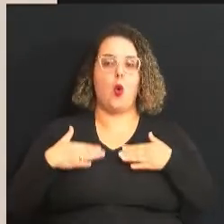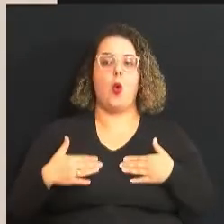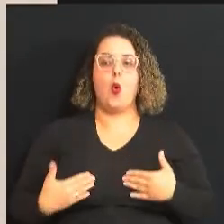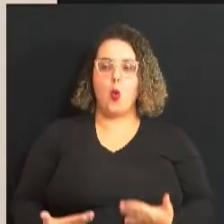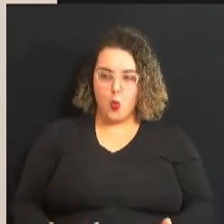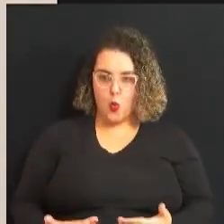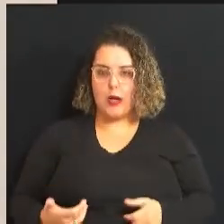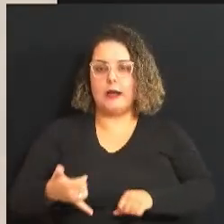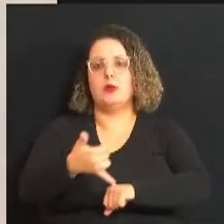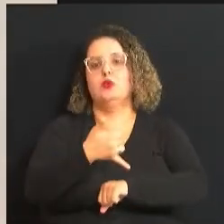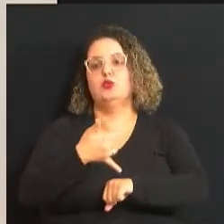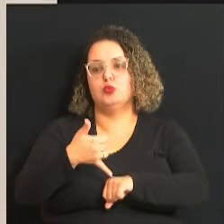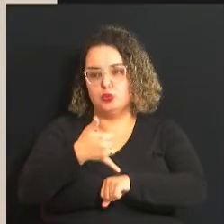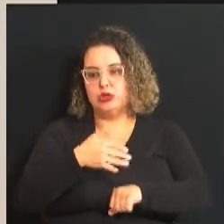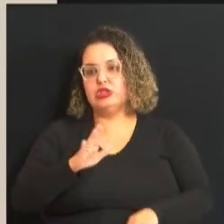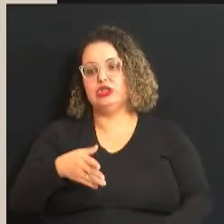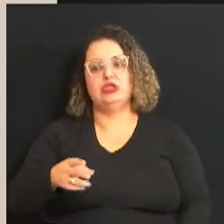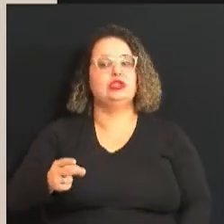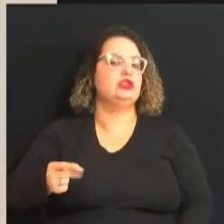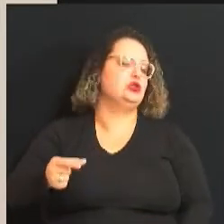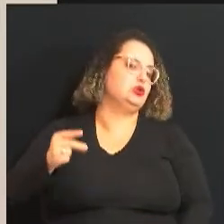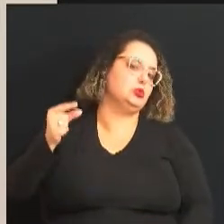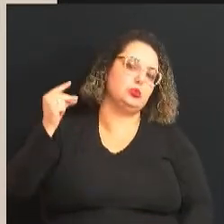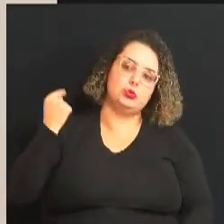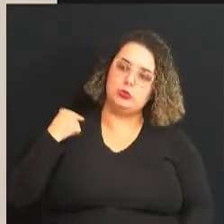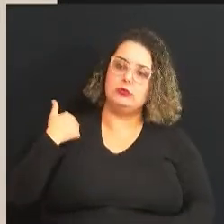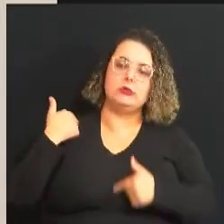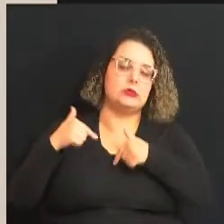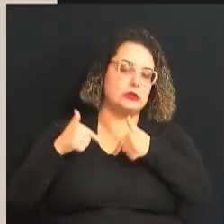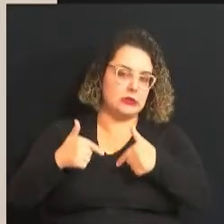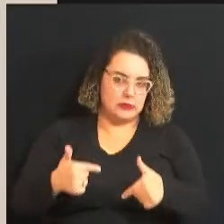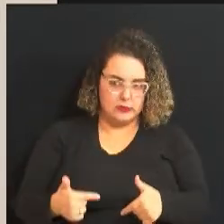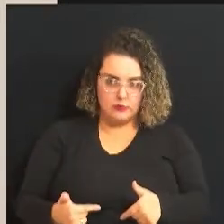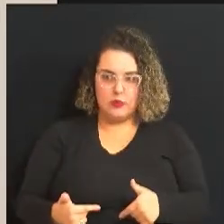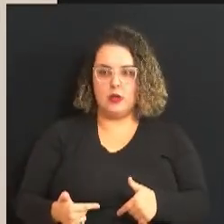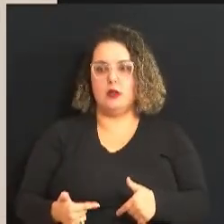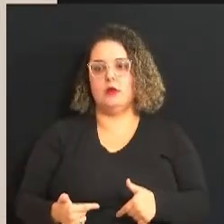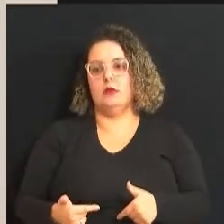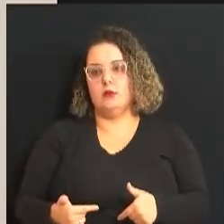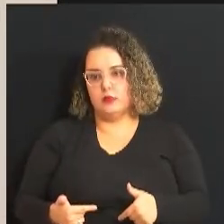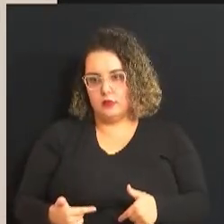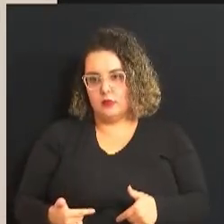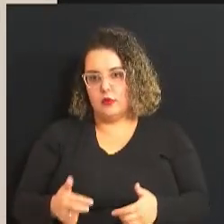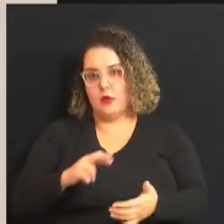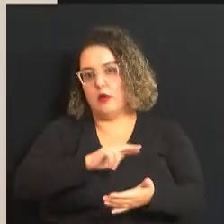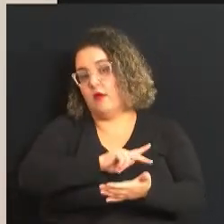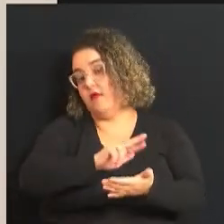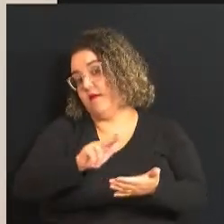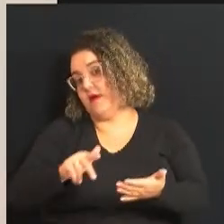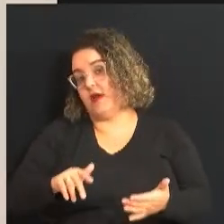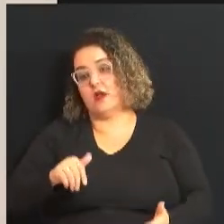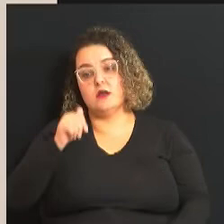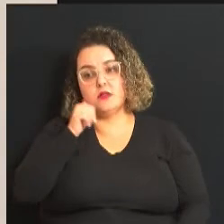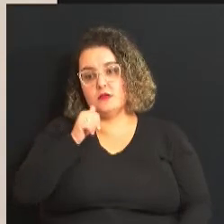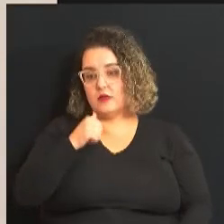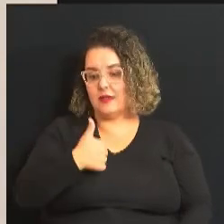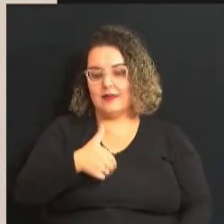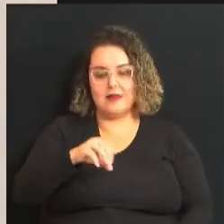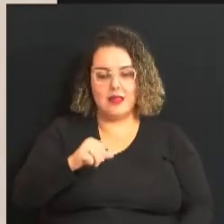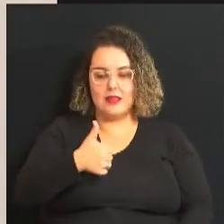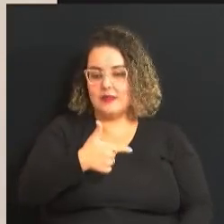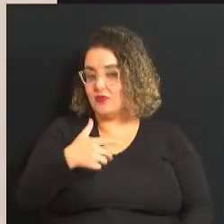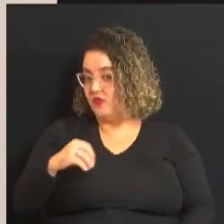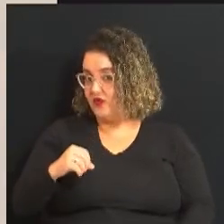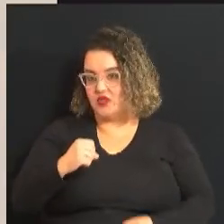gordura, já existem muitos trabalhos que acompanharam milhões de mulheres ao longo de 10, 20 anos